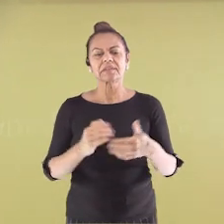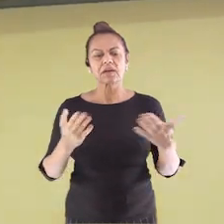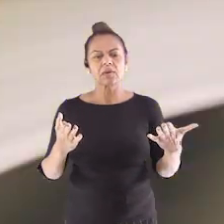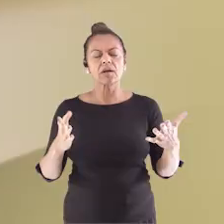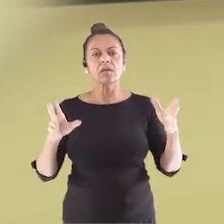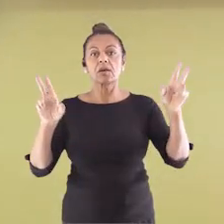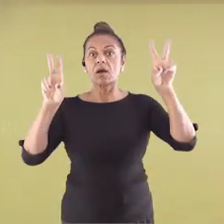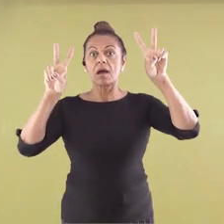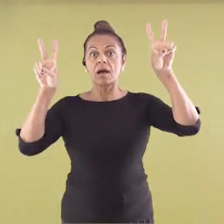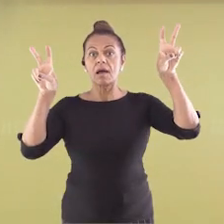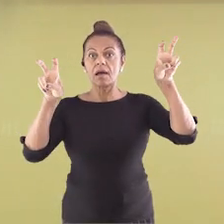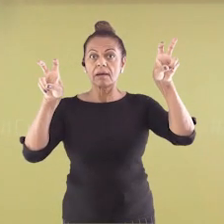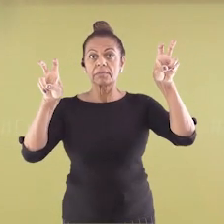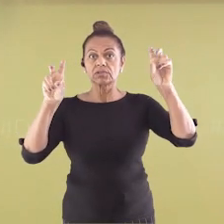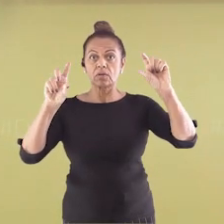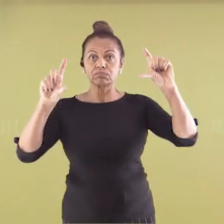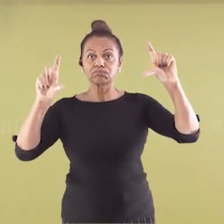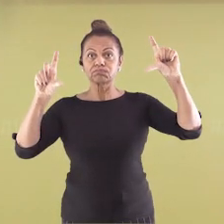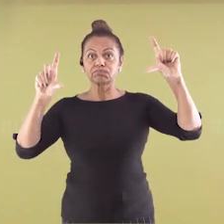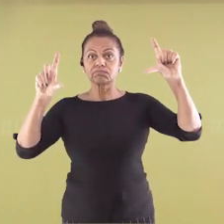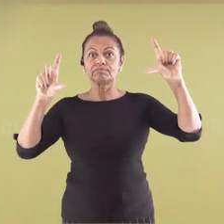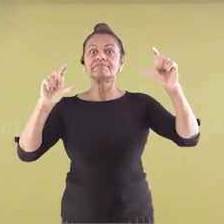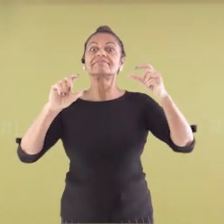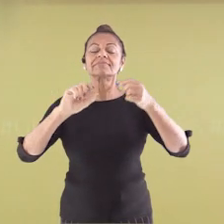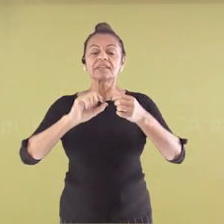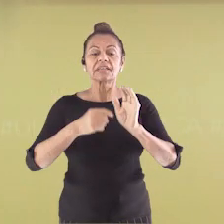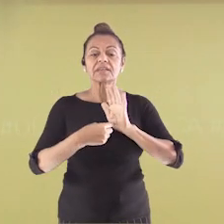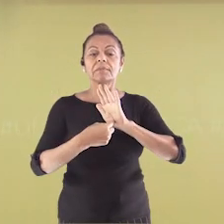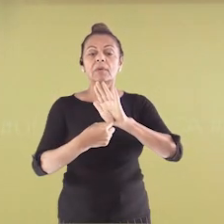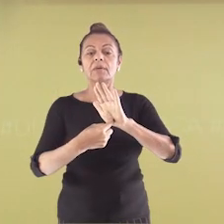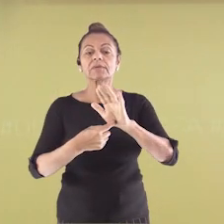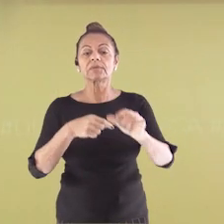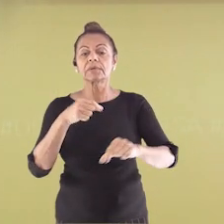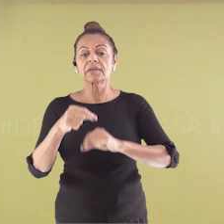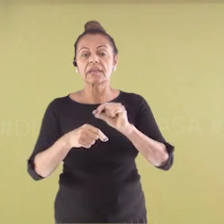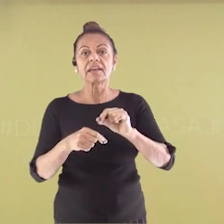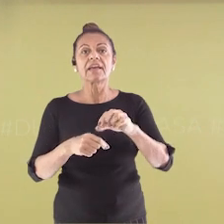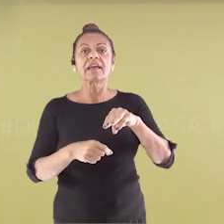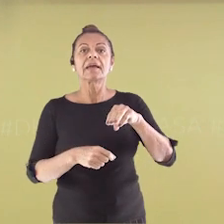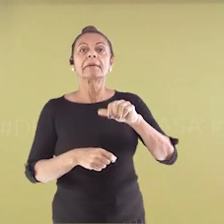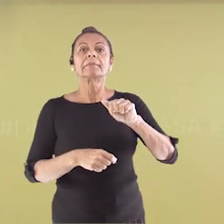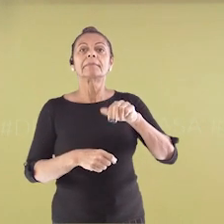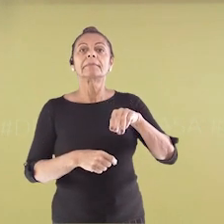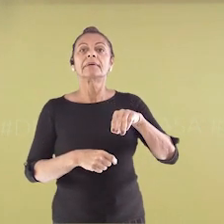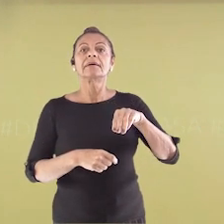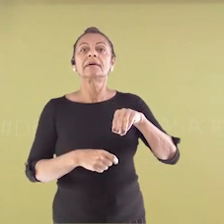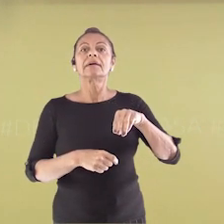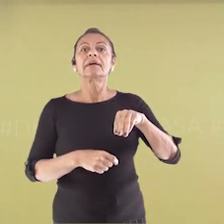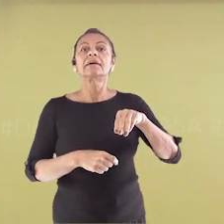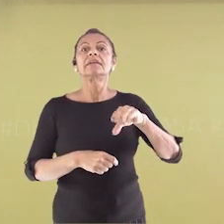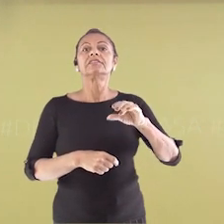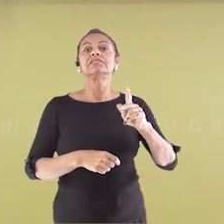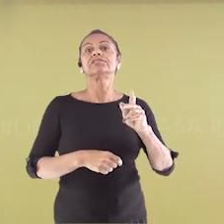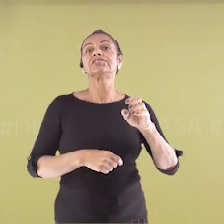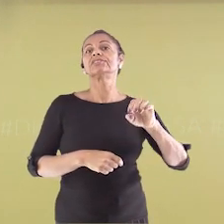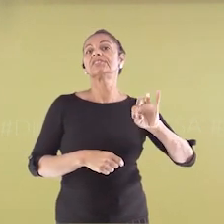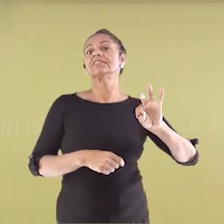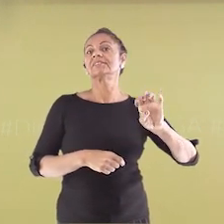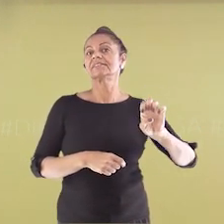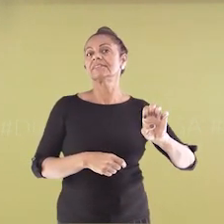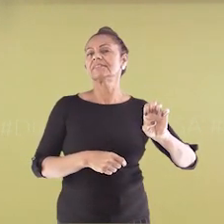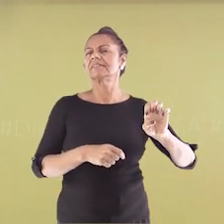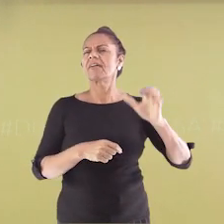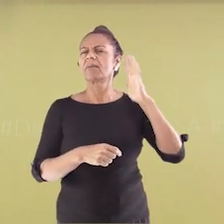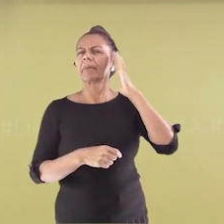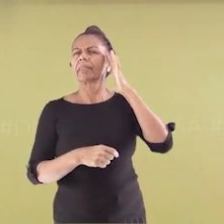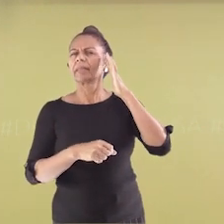encontrada. Agora, vamos analisar um dos maiores destaques da página, que é a manchete. Estão vendo esse